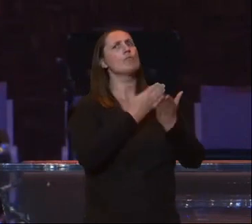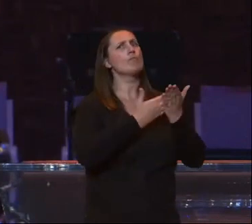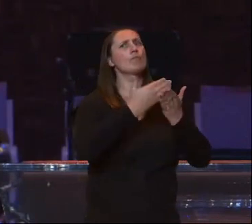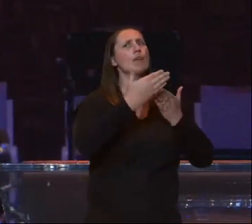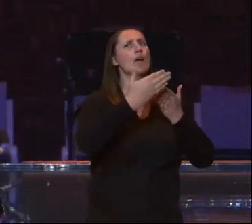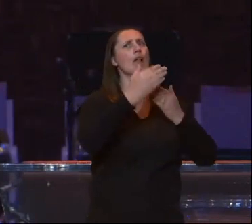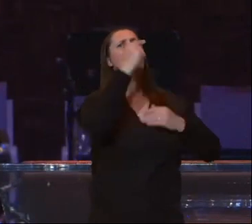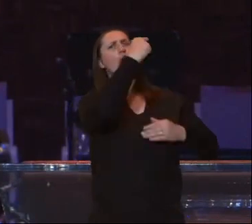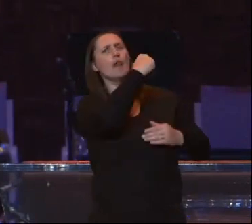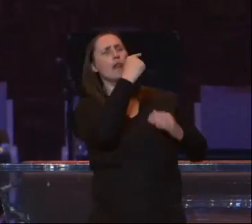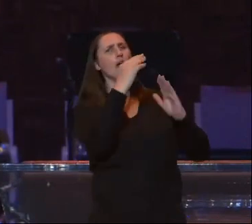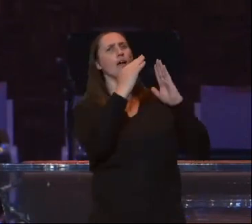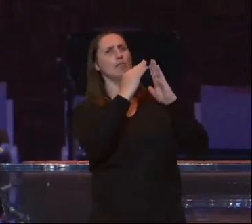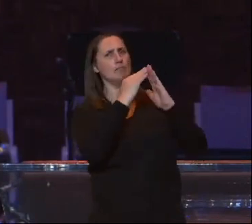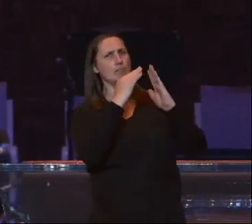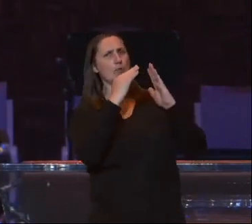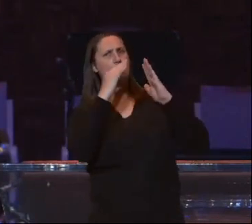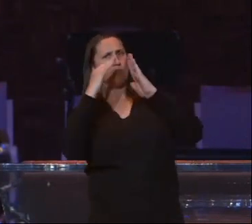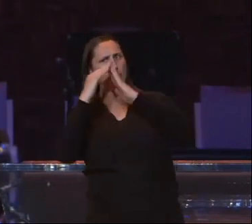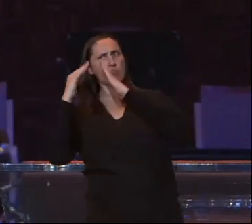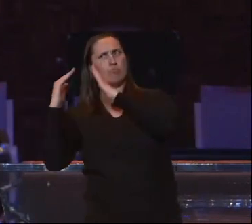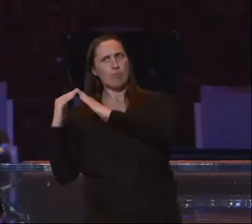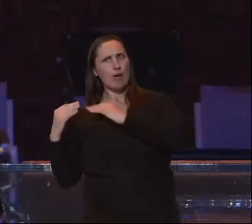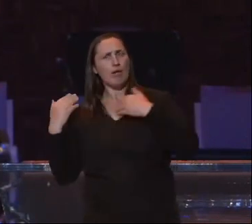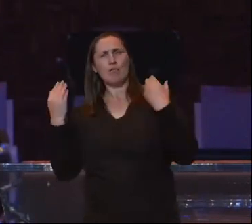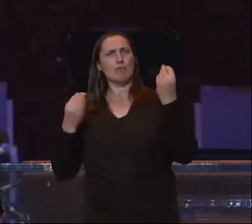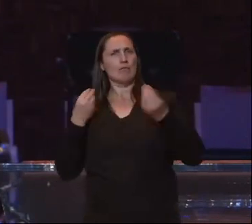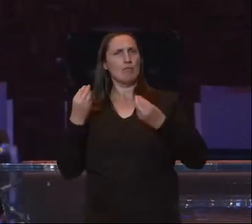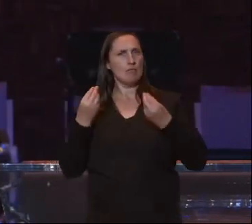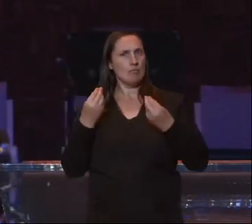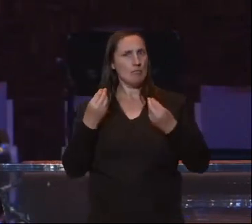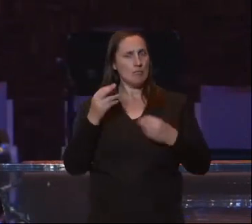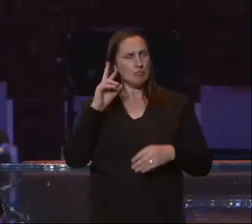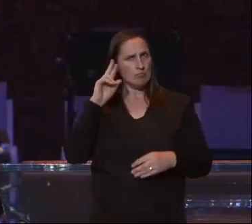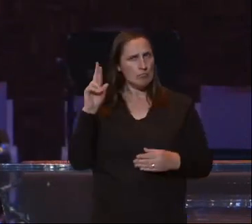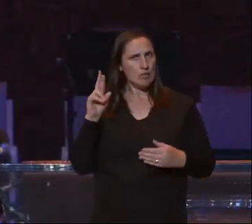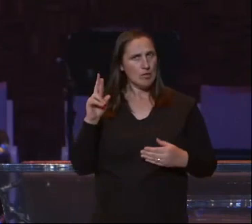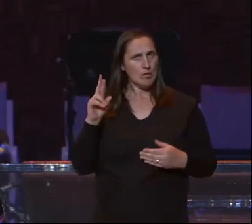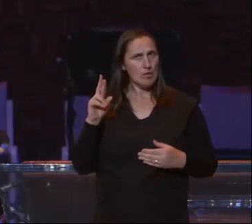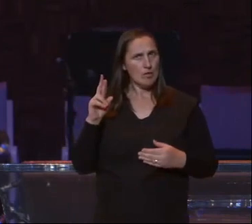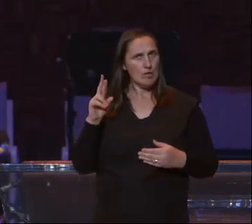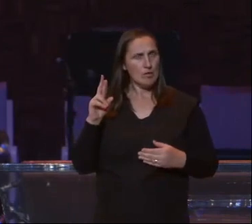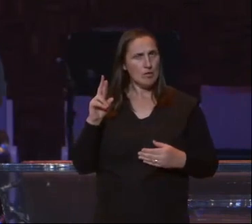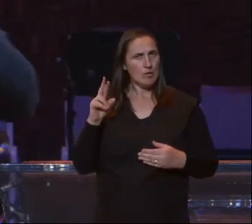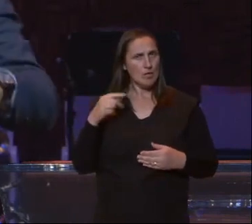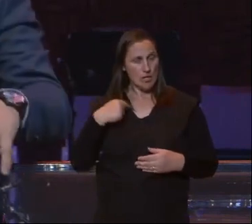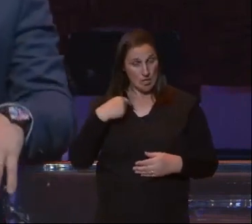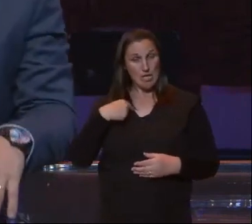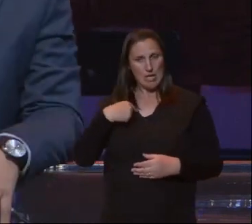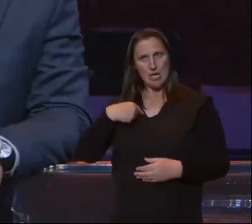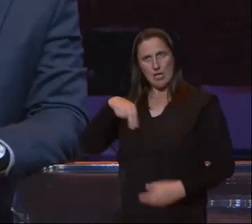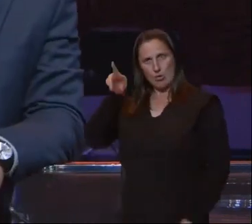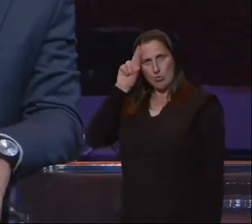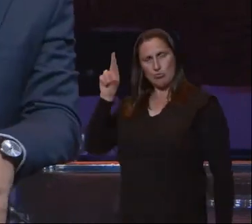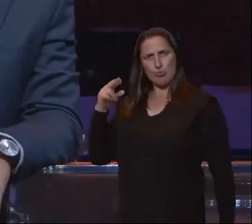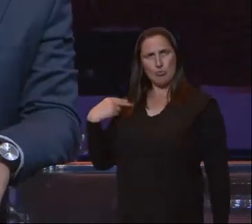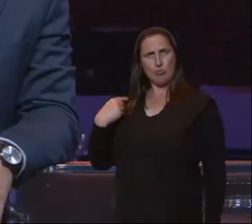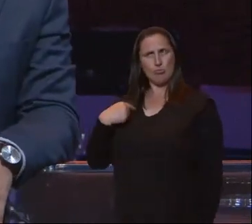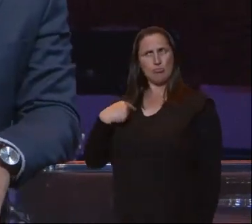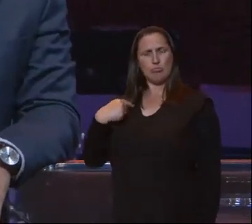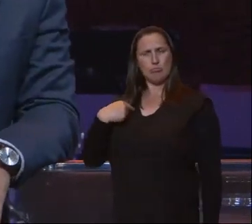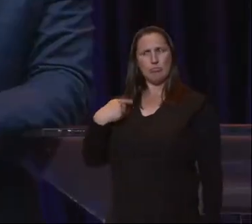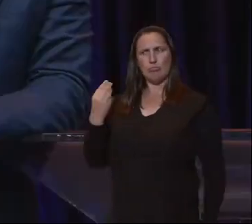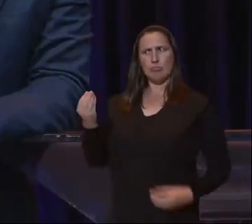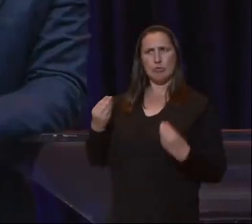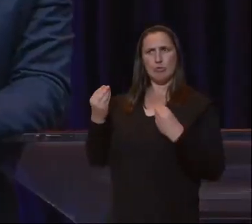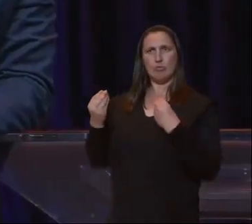meu galpão e eu não sei de nada. O senhor não é eu falei com o rapaz, você que era o dono. Não, eu que sou o dono, que história é essa?